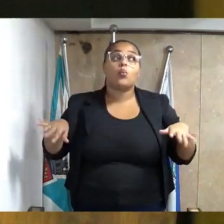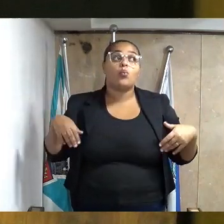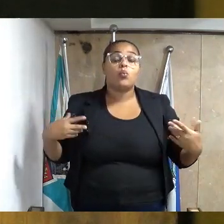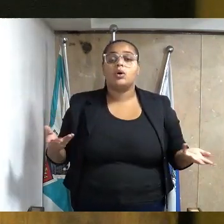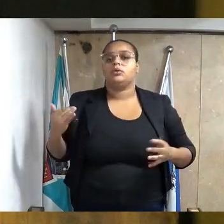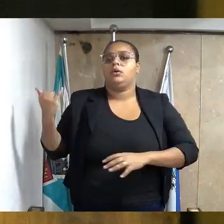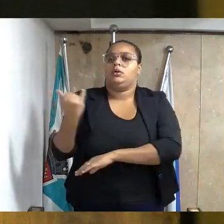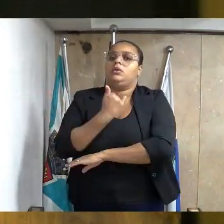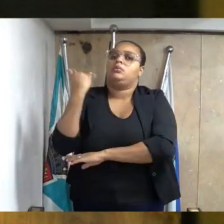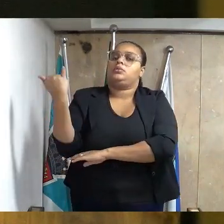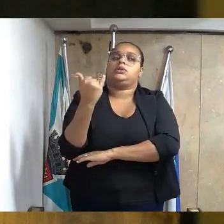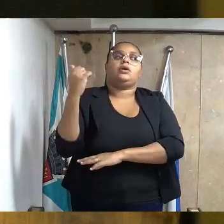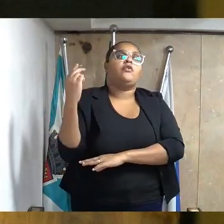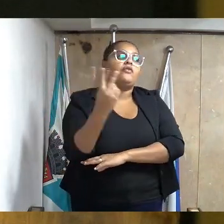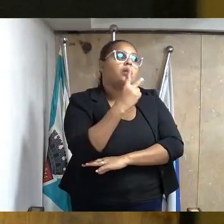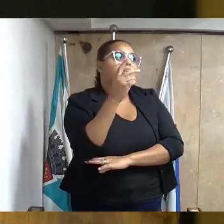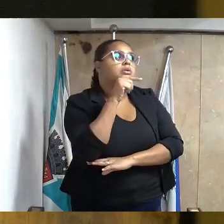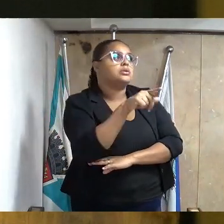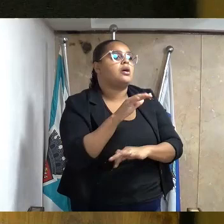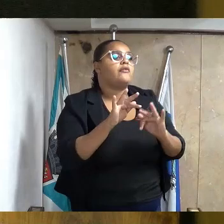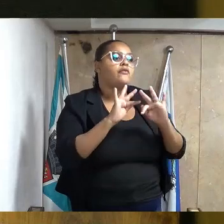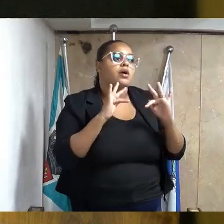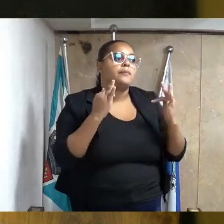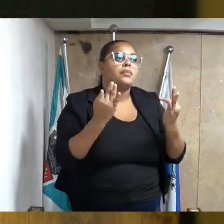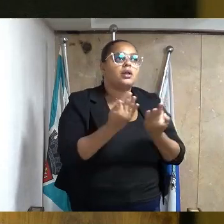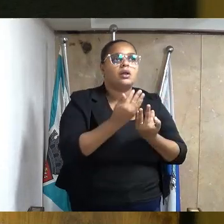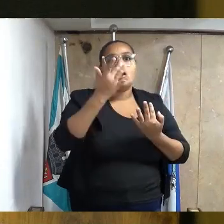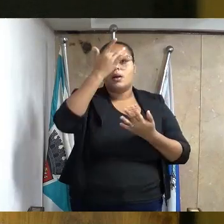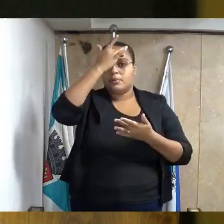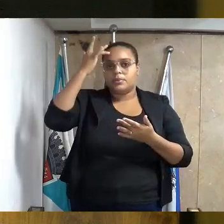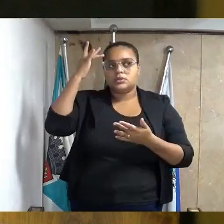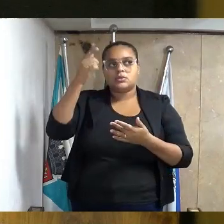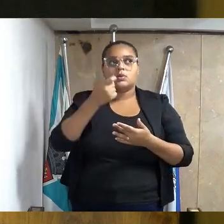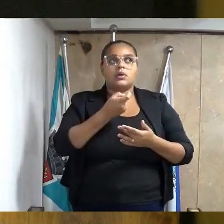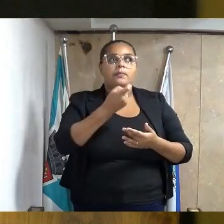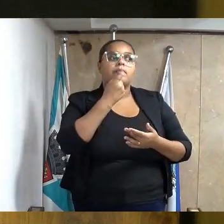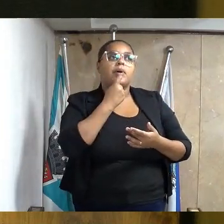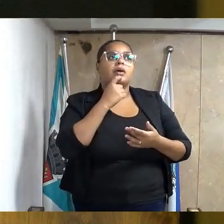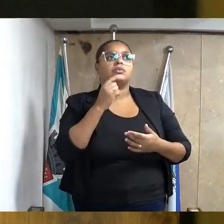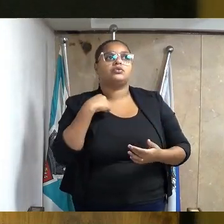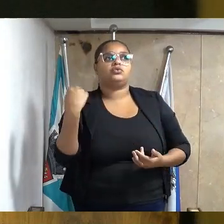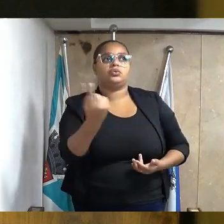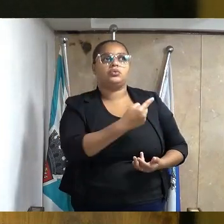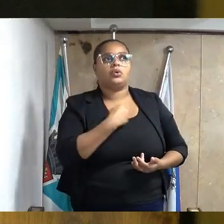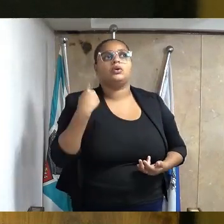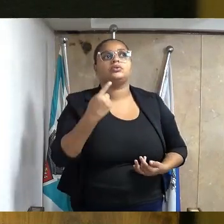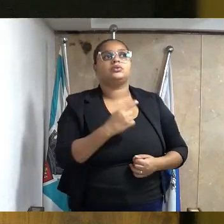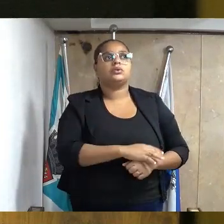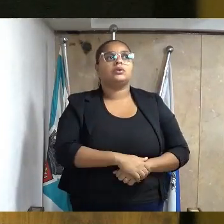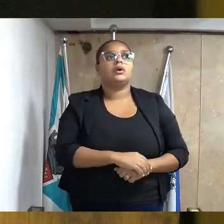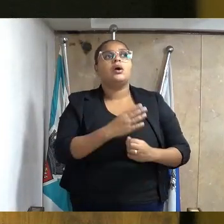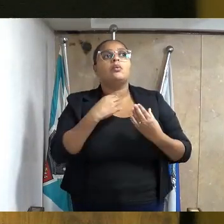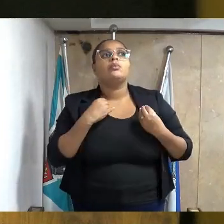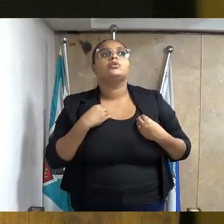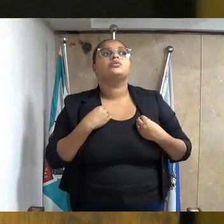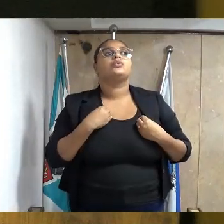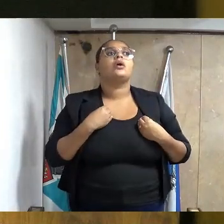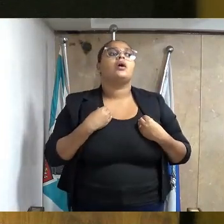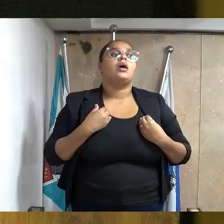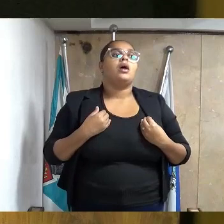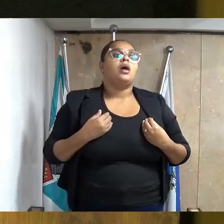gente valorizar a família, as pessoas que estão próximas da gente. Então, isso é muito